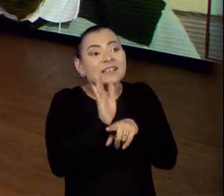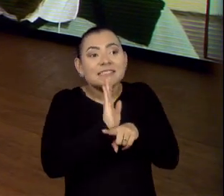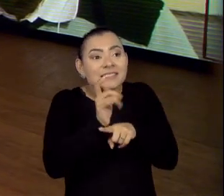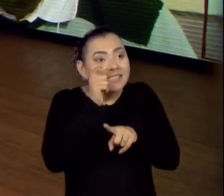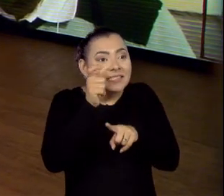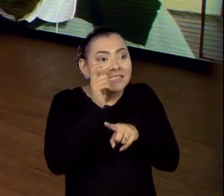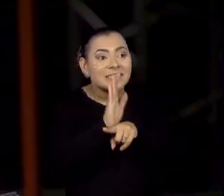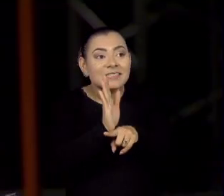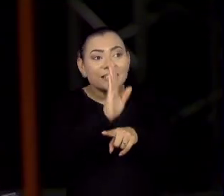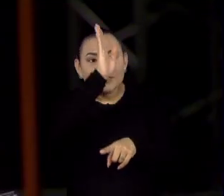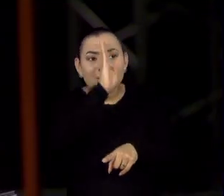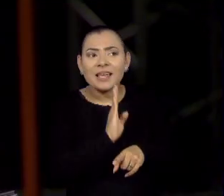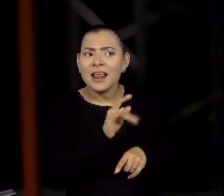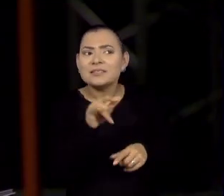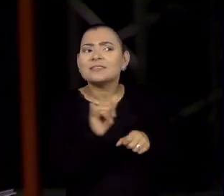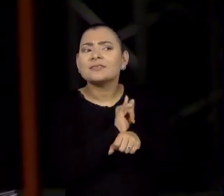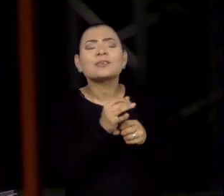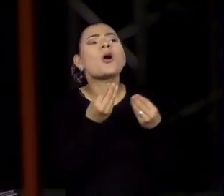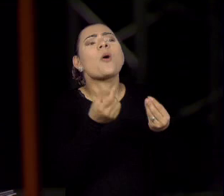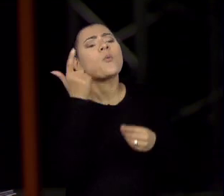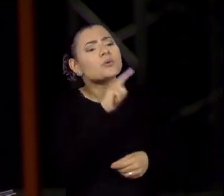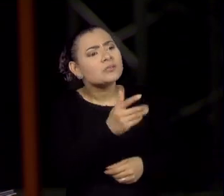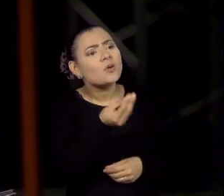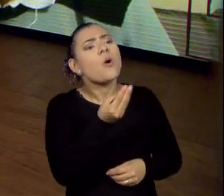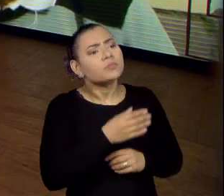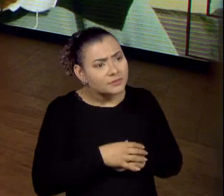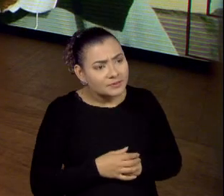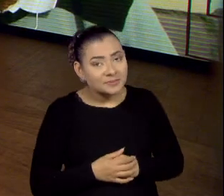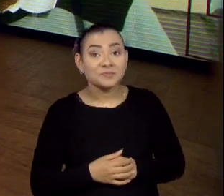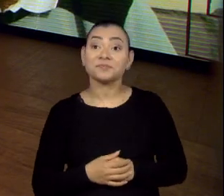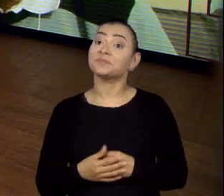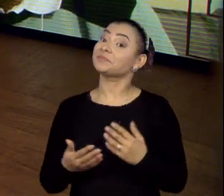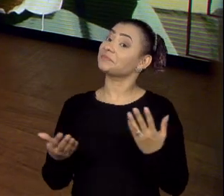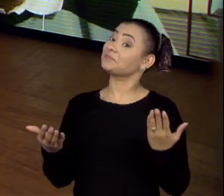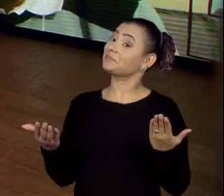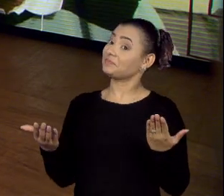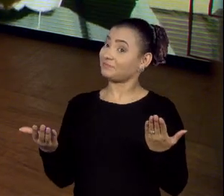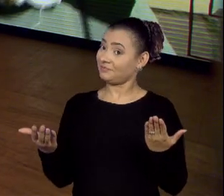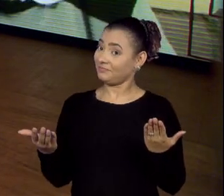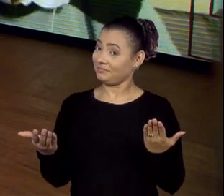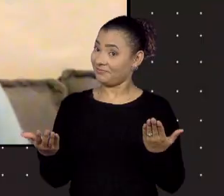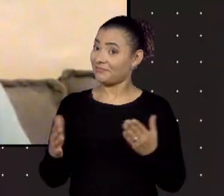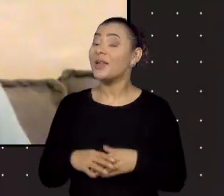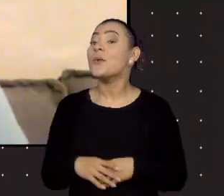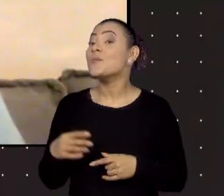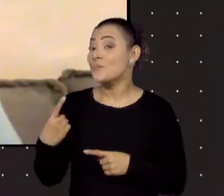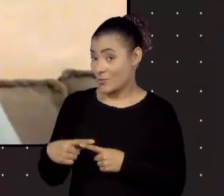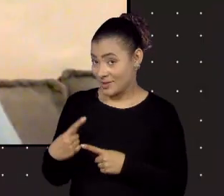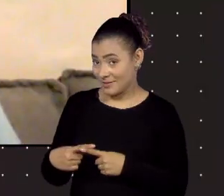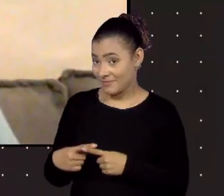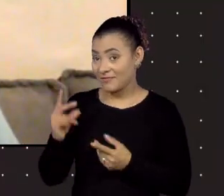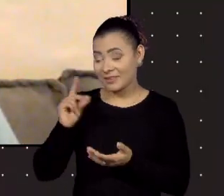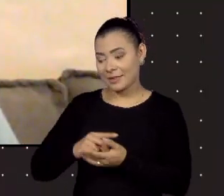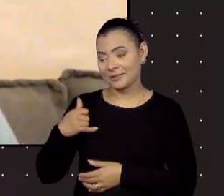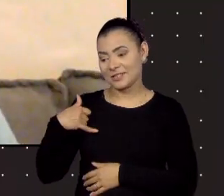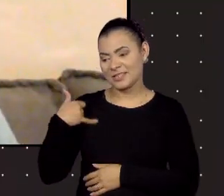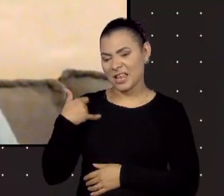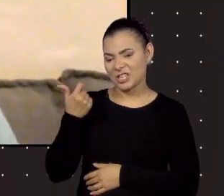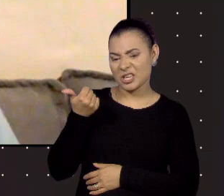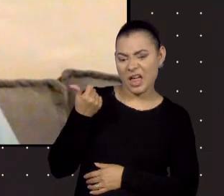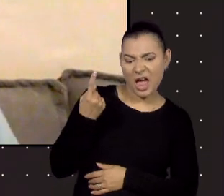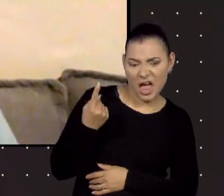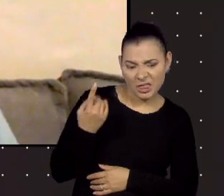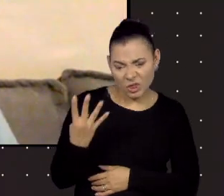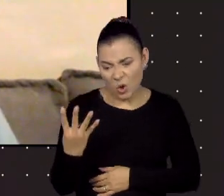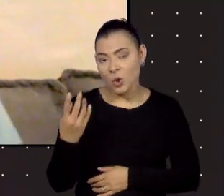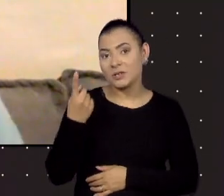os filmes de graça. Como é que foi isso? Claro, porque aí, aos 14, 15 anos, eu queria